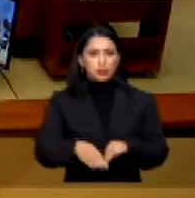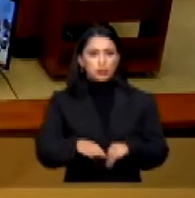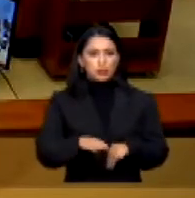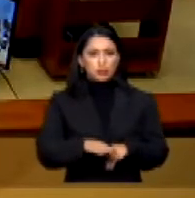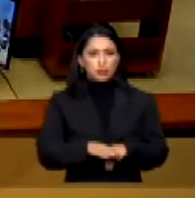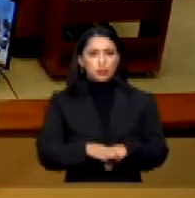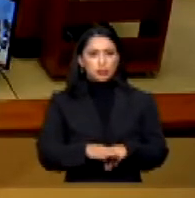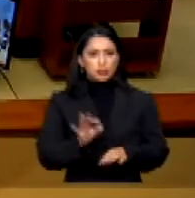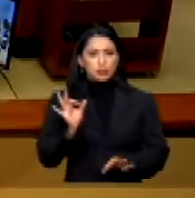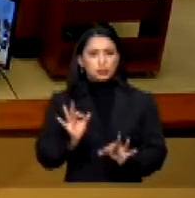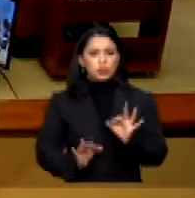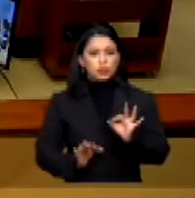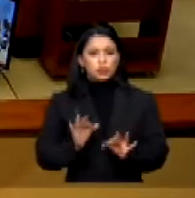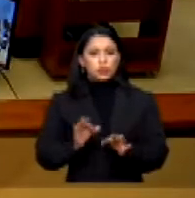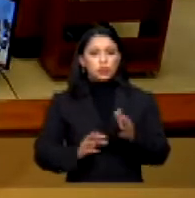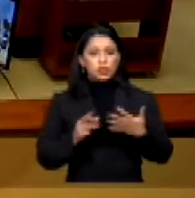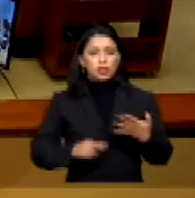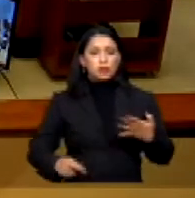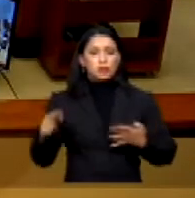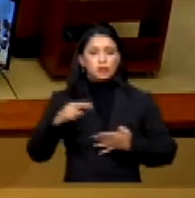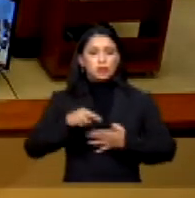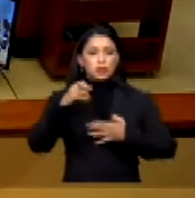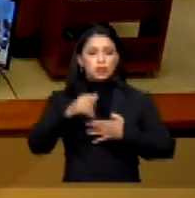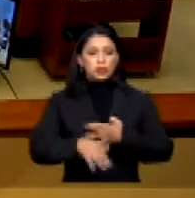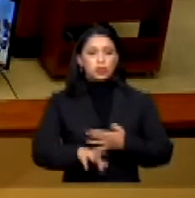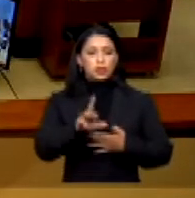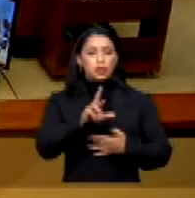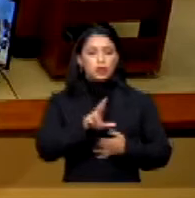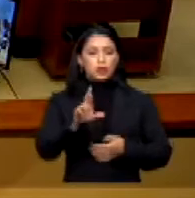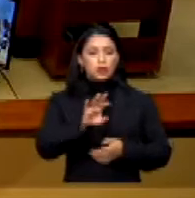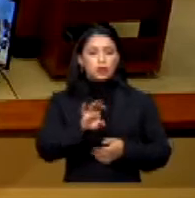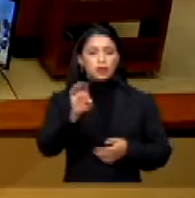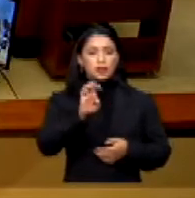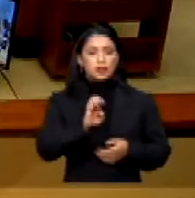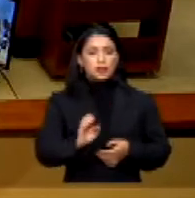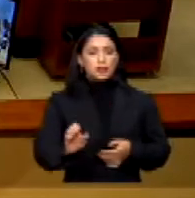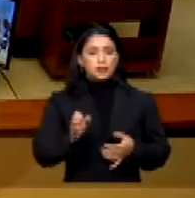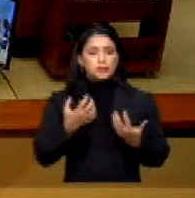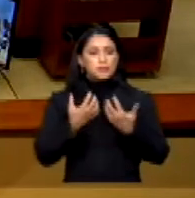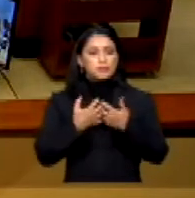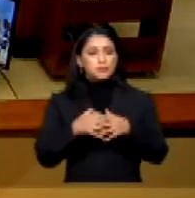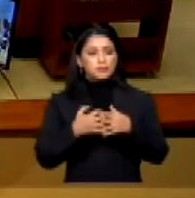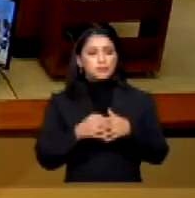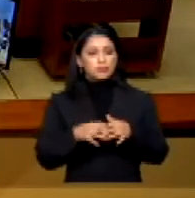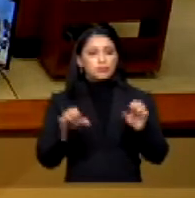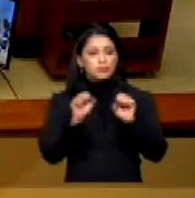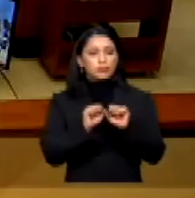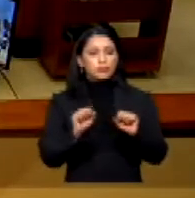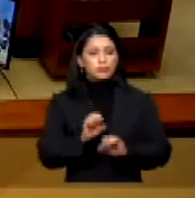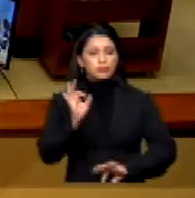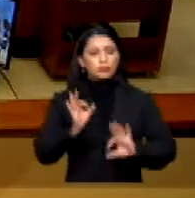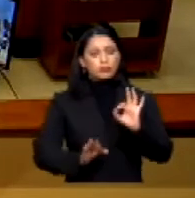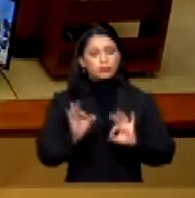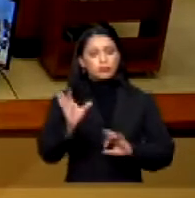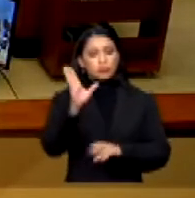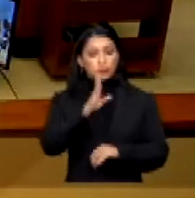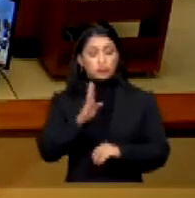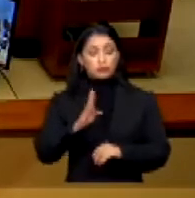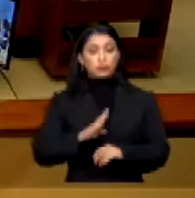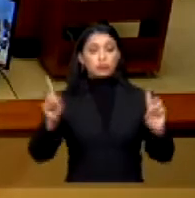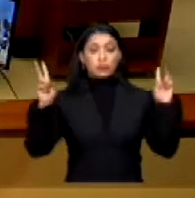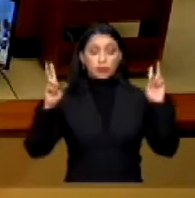Estamos a julgar, em repercussão geral de recurso extraordinário, a reflexão no sistema jurídico